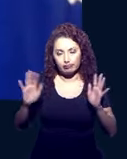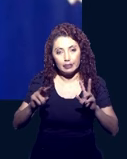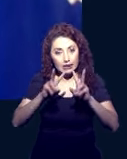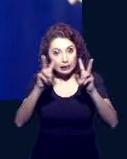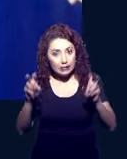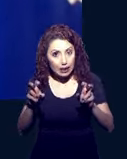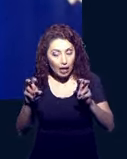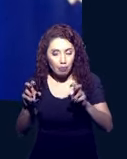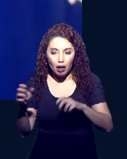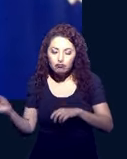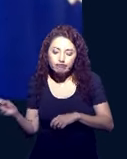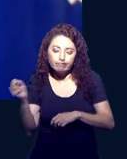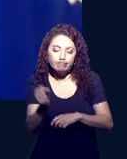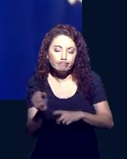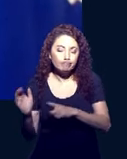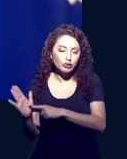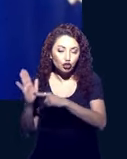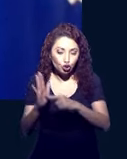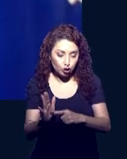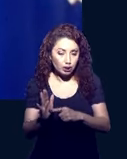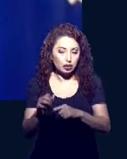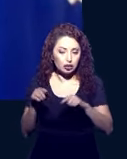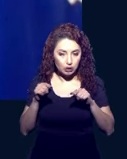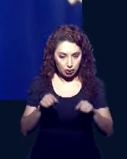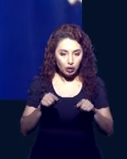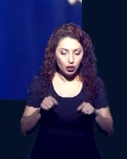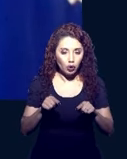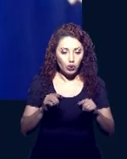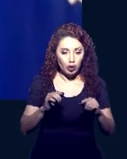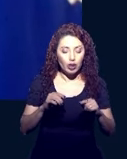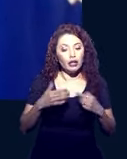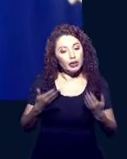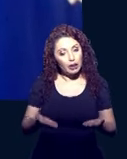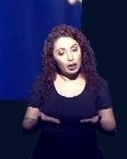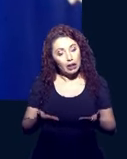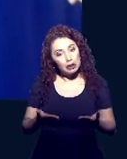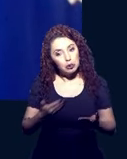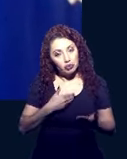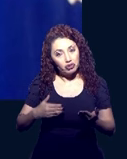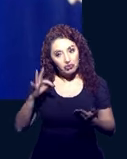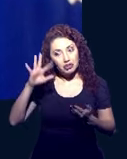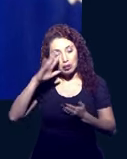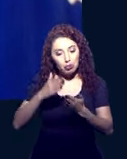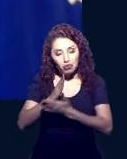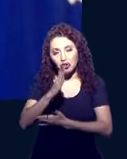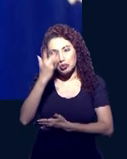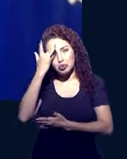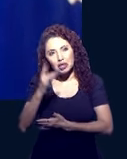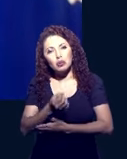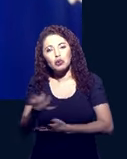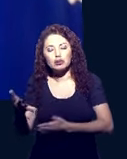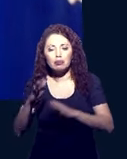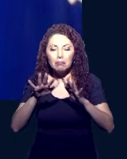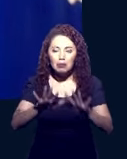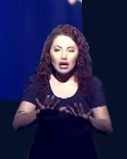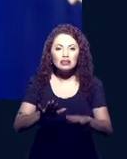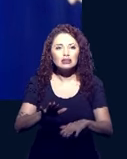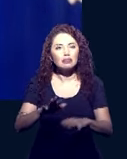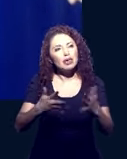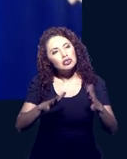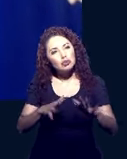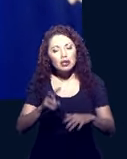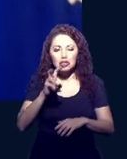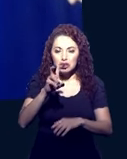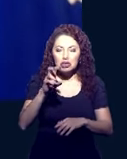que importam ao Senado Federal de fazer as sabatinas e aprovações eu não sei exatamente o número certo mas mais de 50 indicações